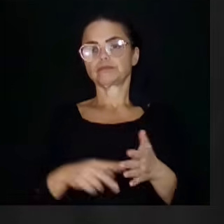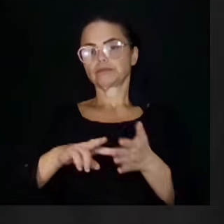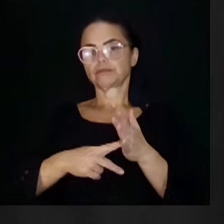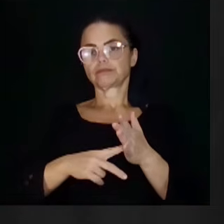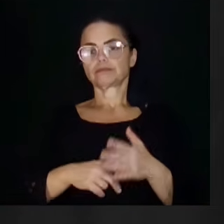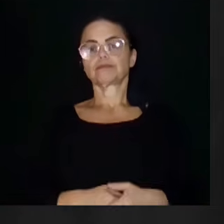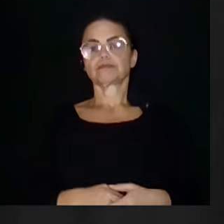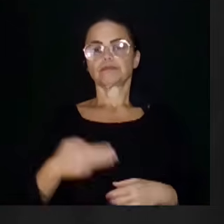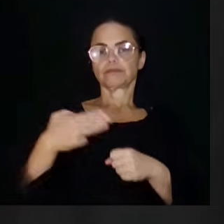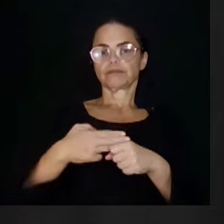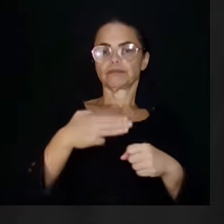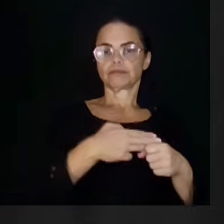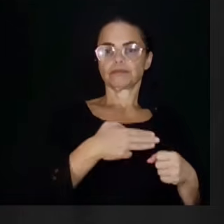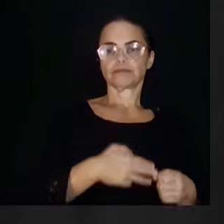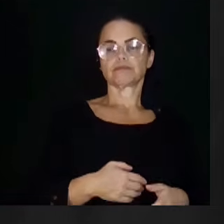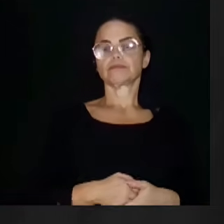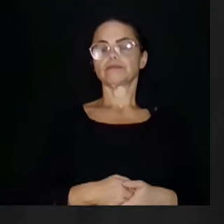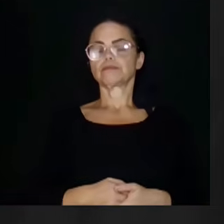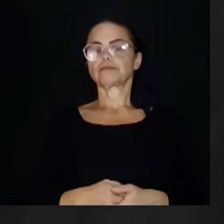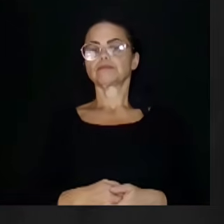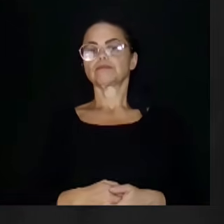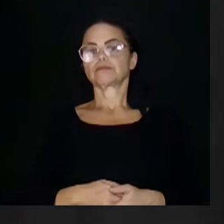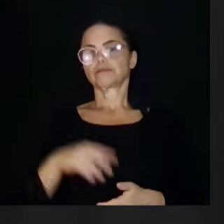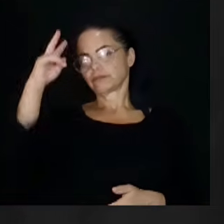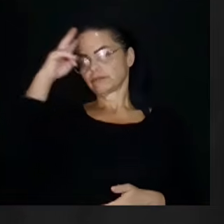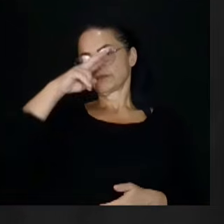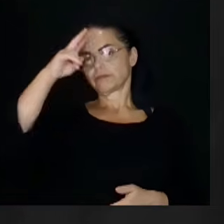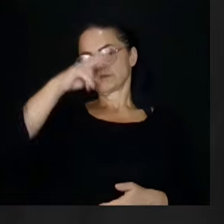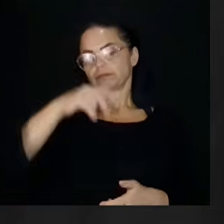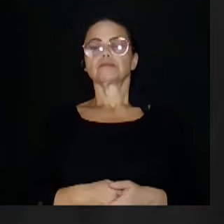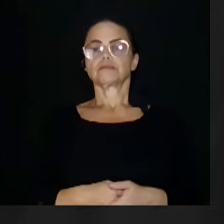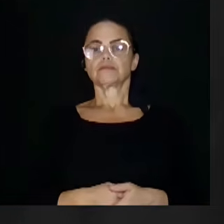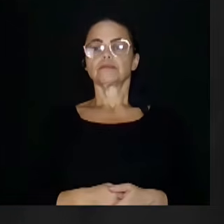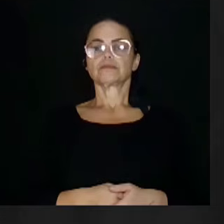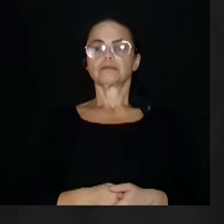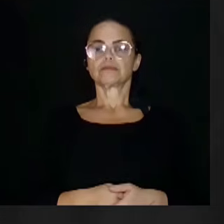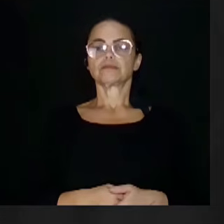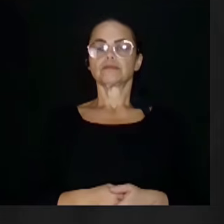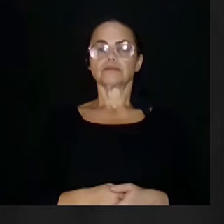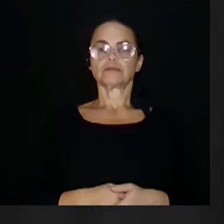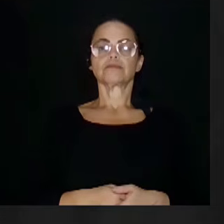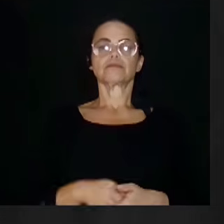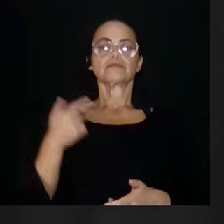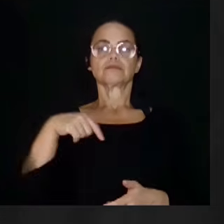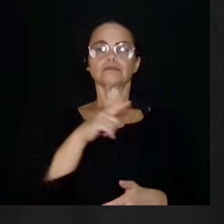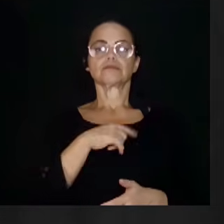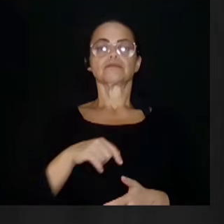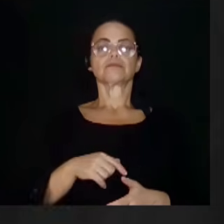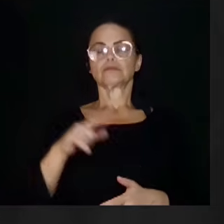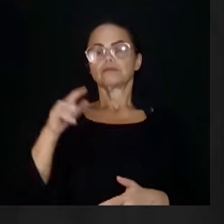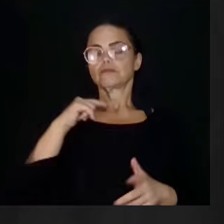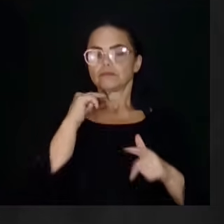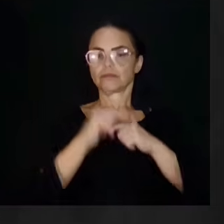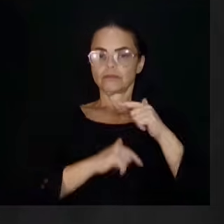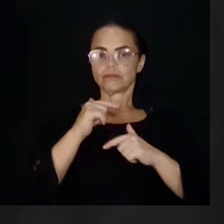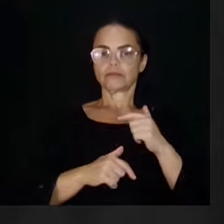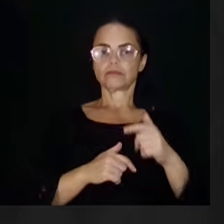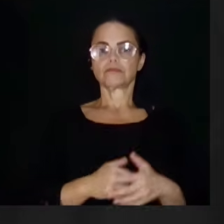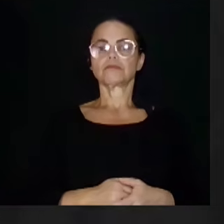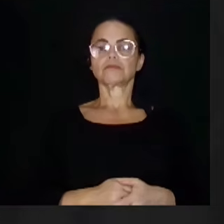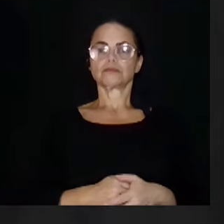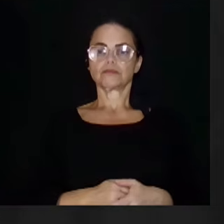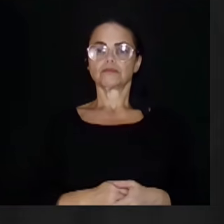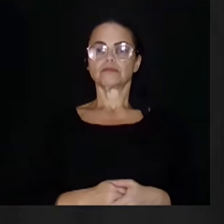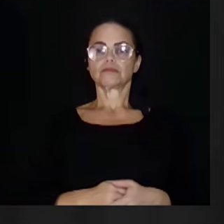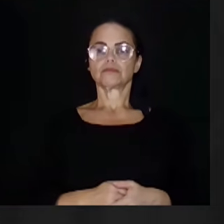que isso daí é histórico, né? Tudo que se conseguiu hoje em questões trabalhistas foi através da luta, nada é dado.